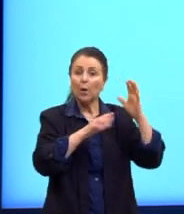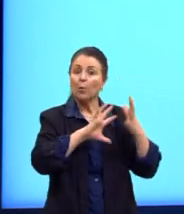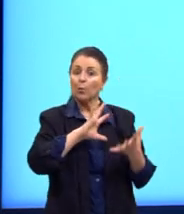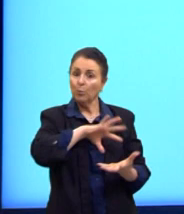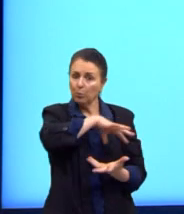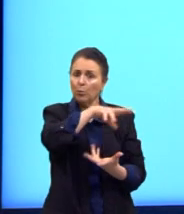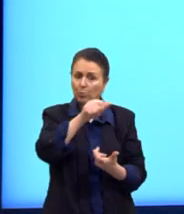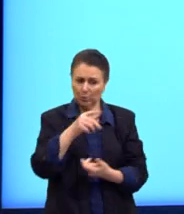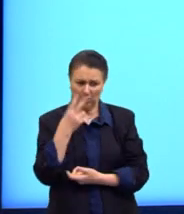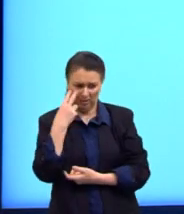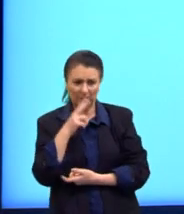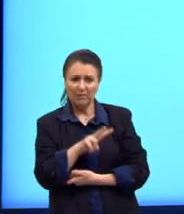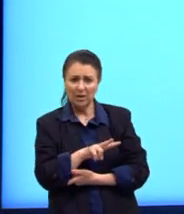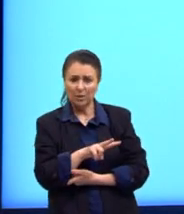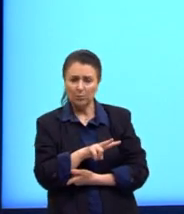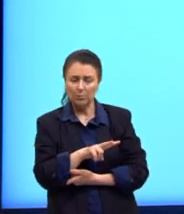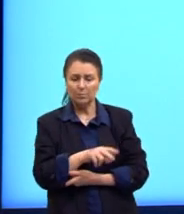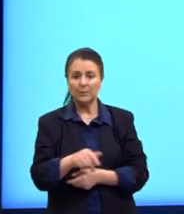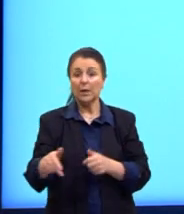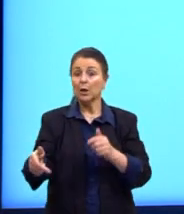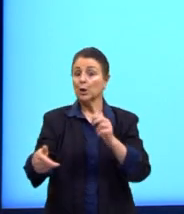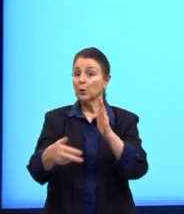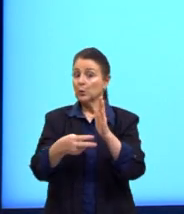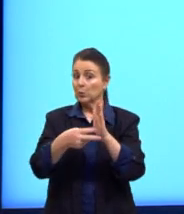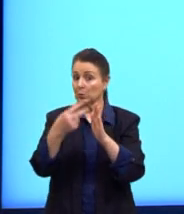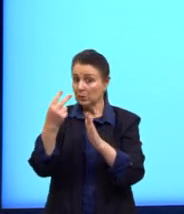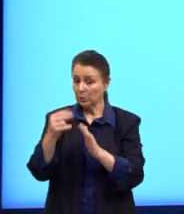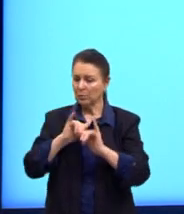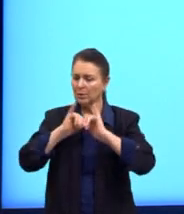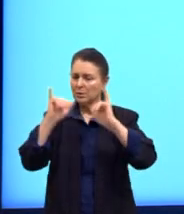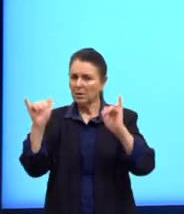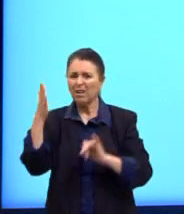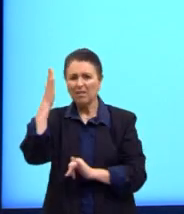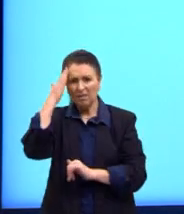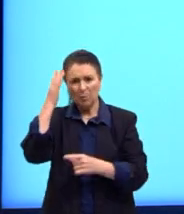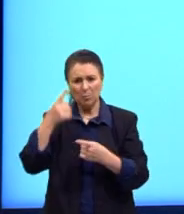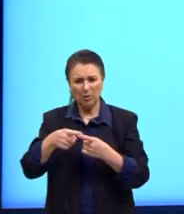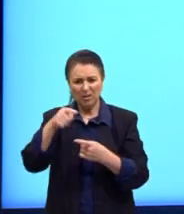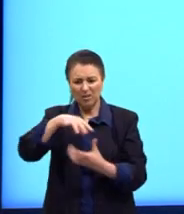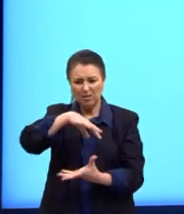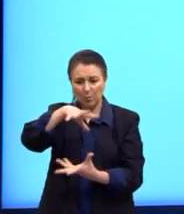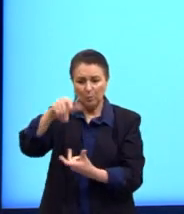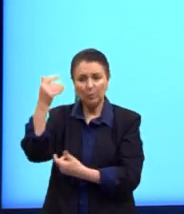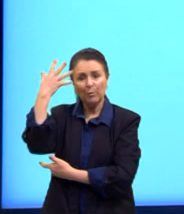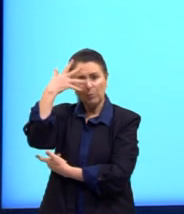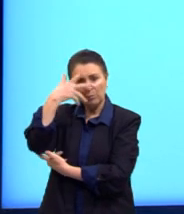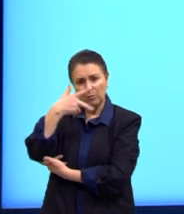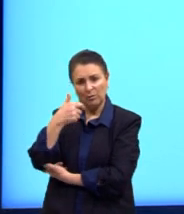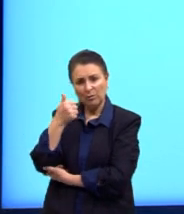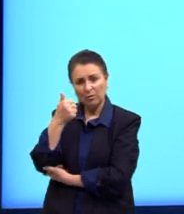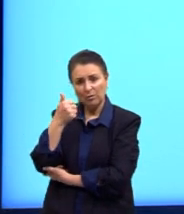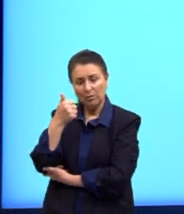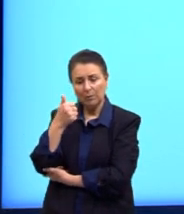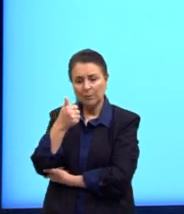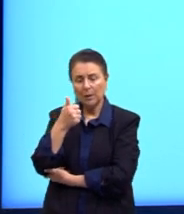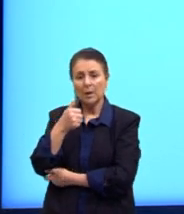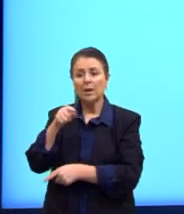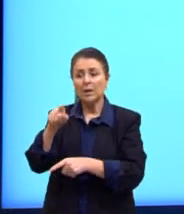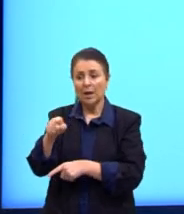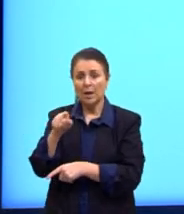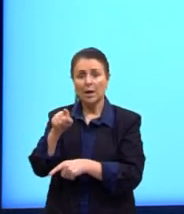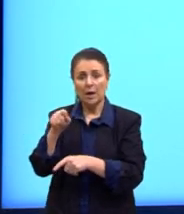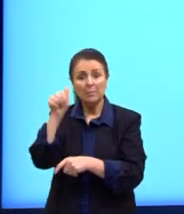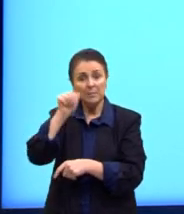está vendo no segundo quadrinho ela diz sabe porque este mundo é bonito e ela mesmo